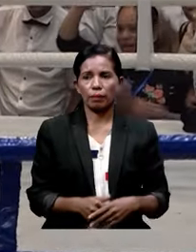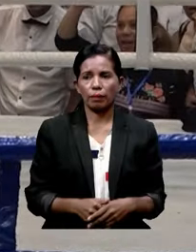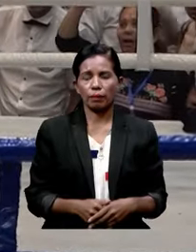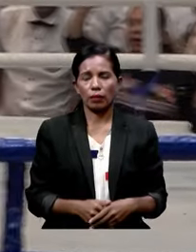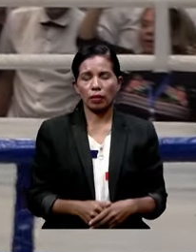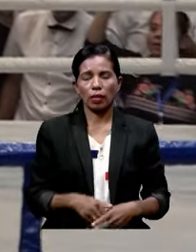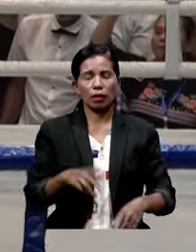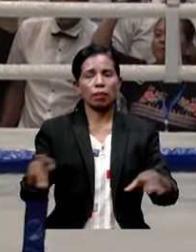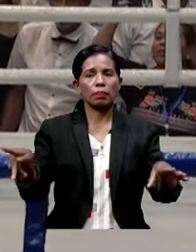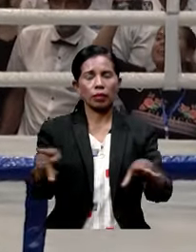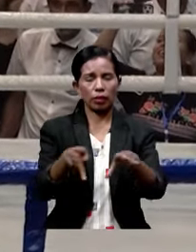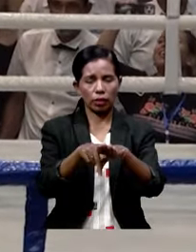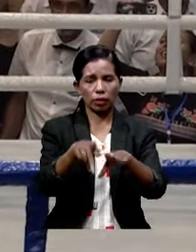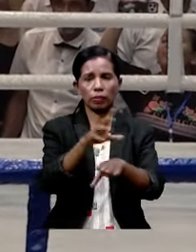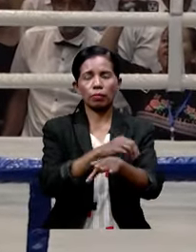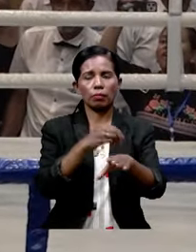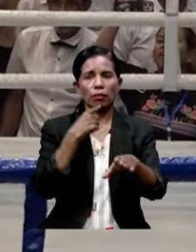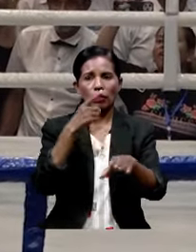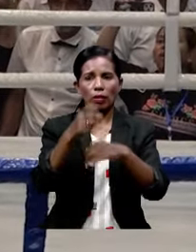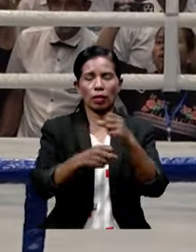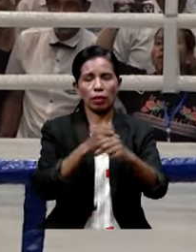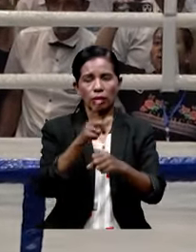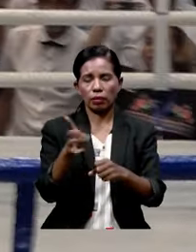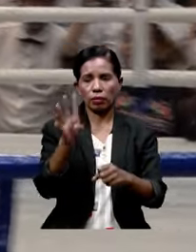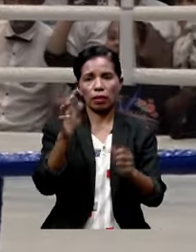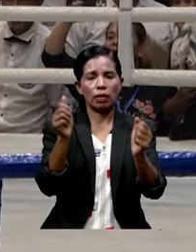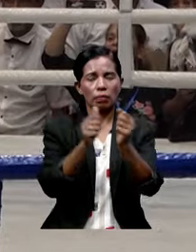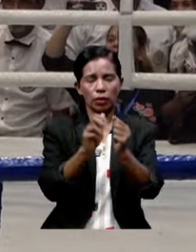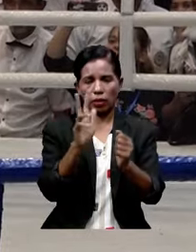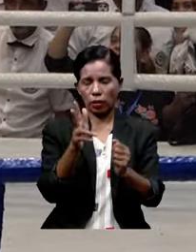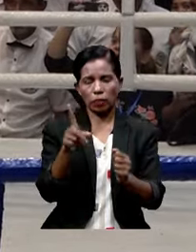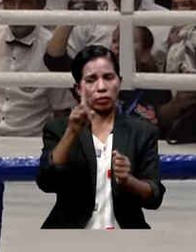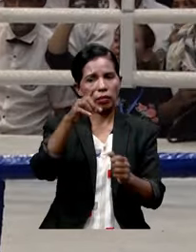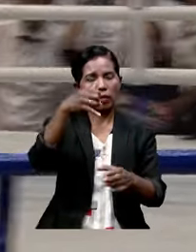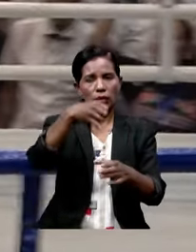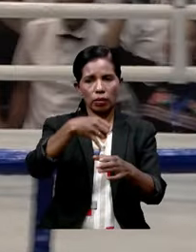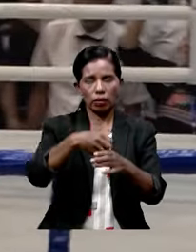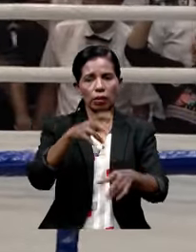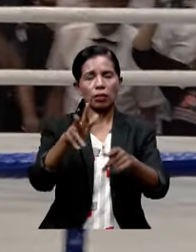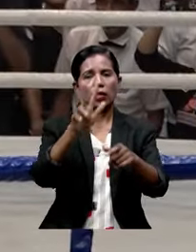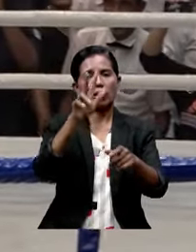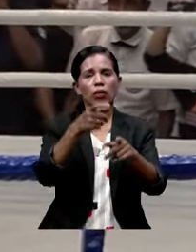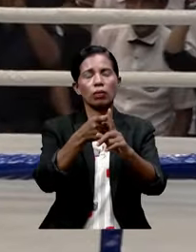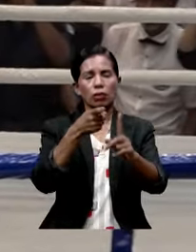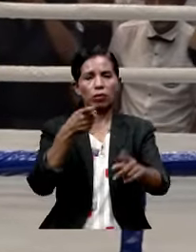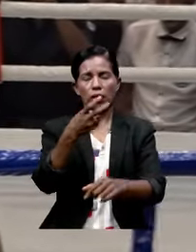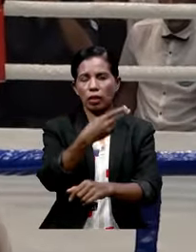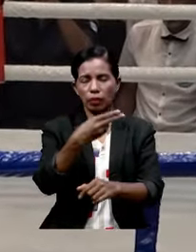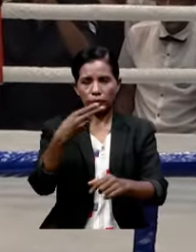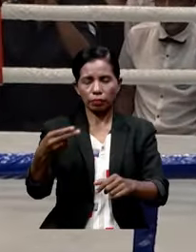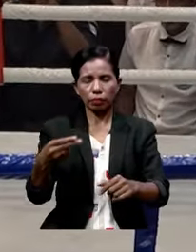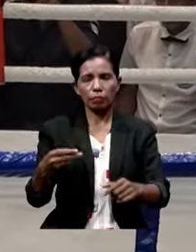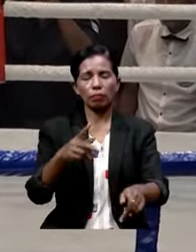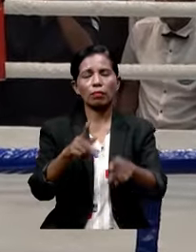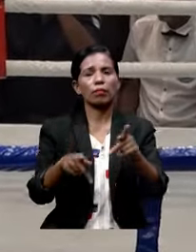Bocista NB participa e adila Fight Battle Tina Rio Rua Resenhat, a moto Torresen Rua, inclui bocista na Intolo, Rússia e Indonésia, no